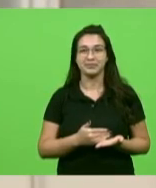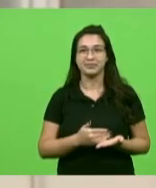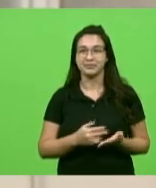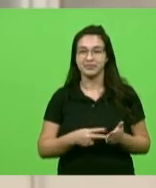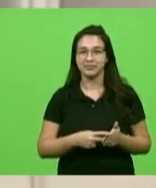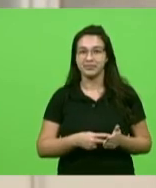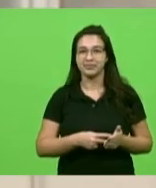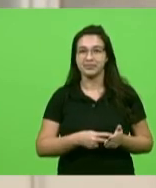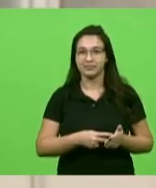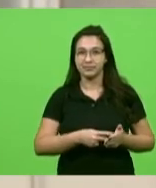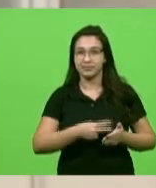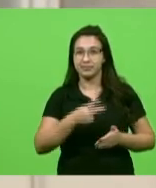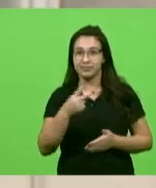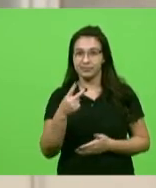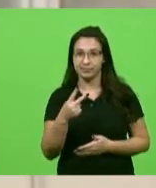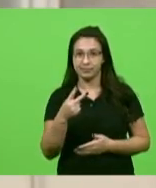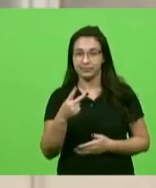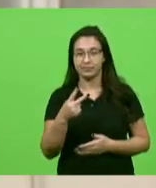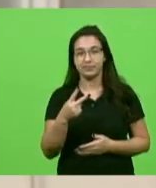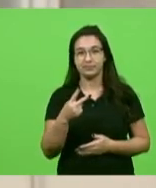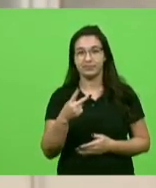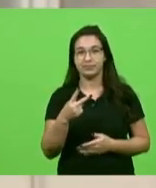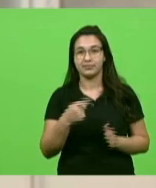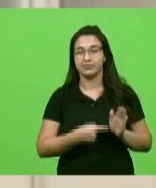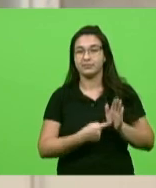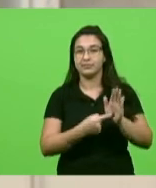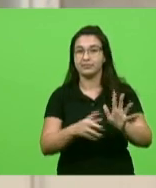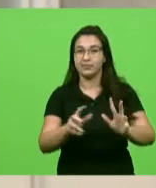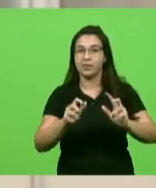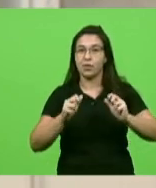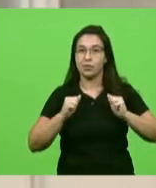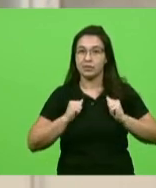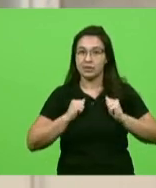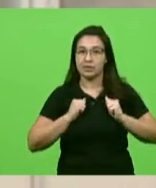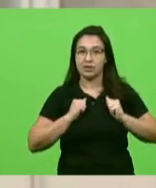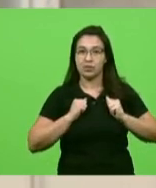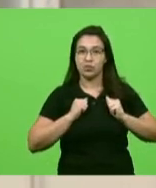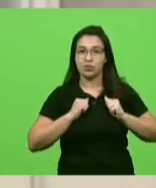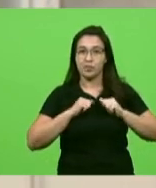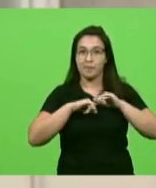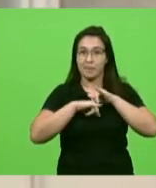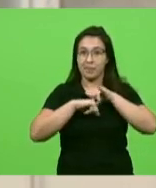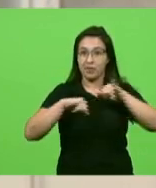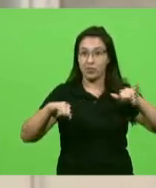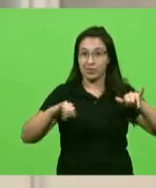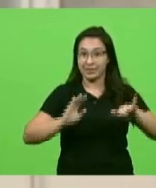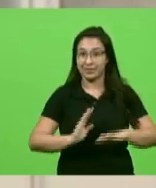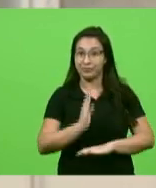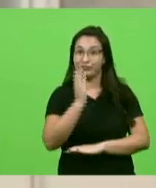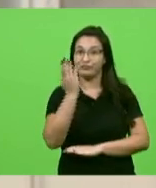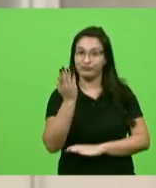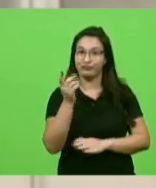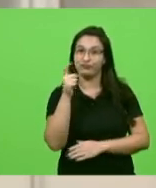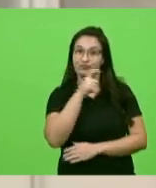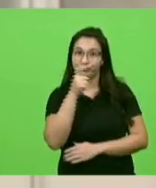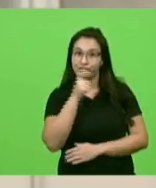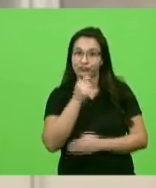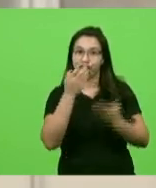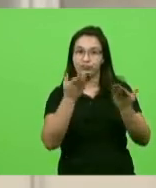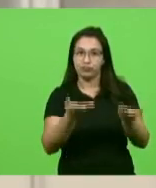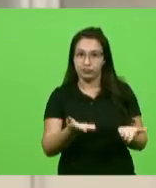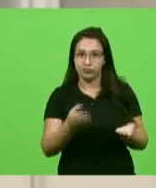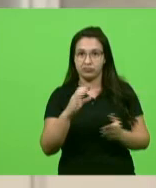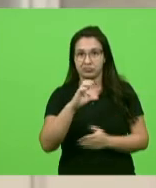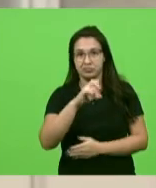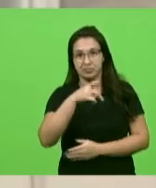segunda imputação a da omissão ou prestação de informações falsas perante a CPI